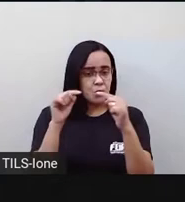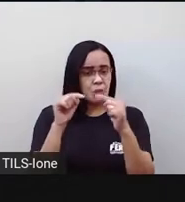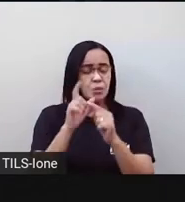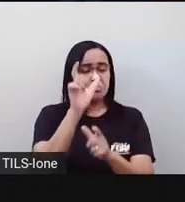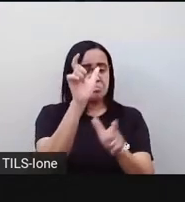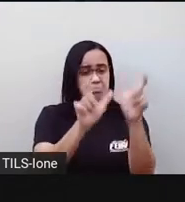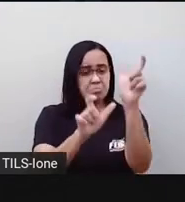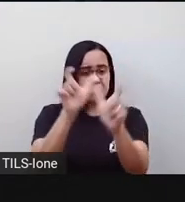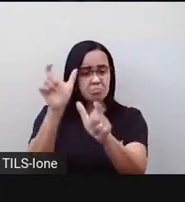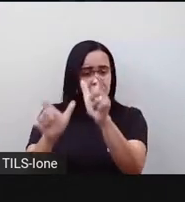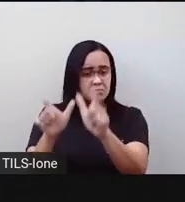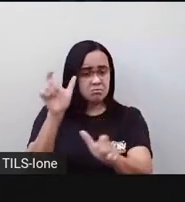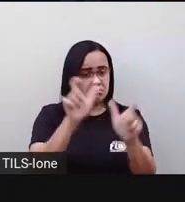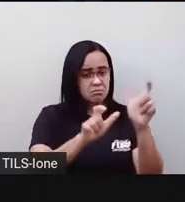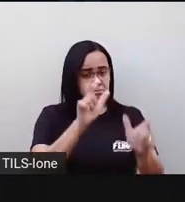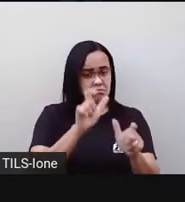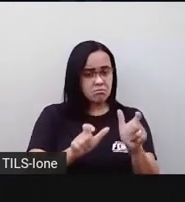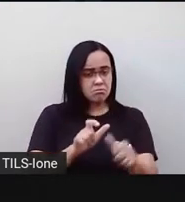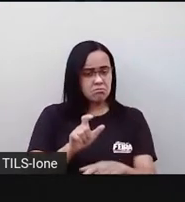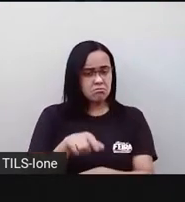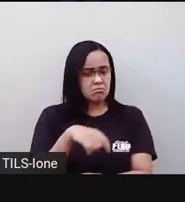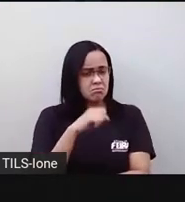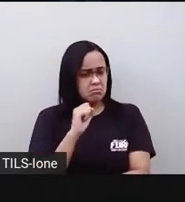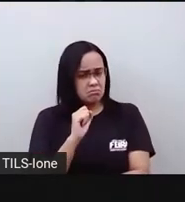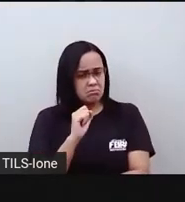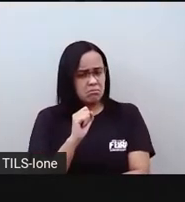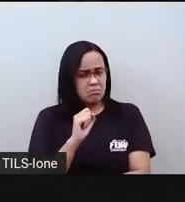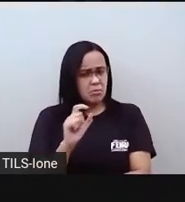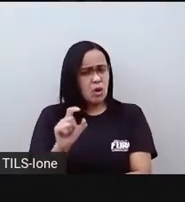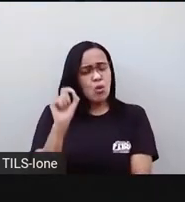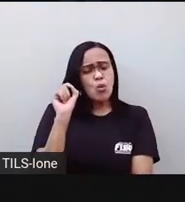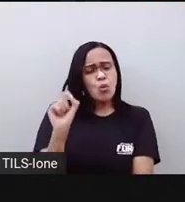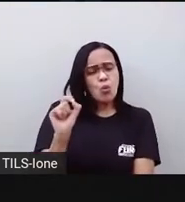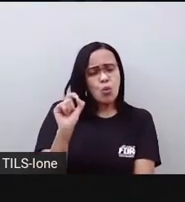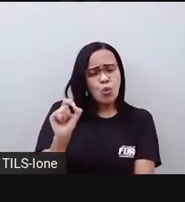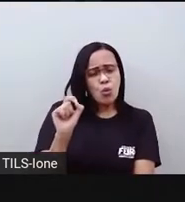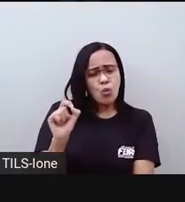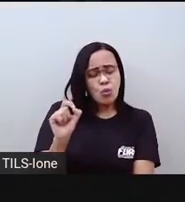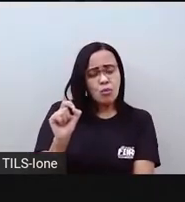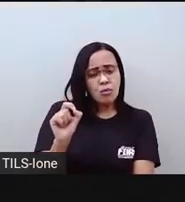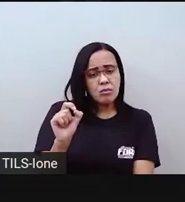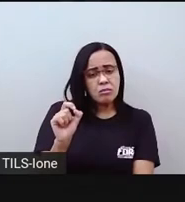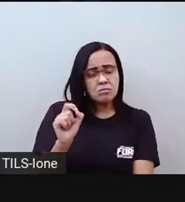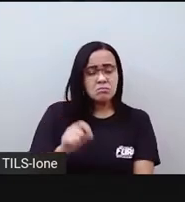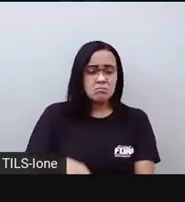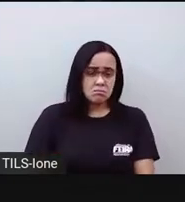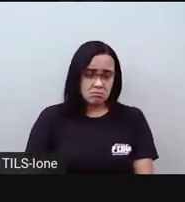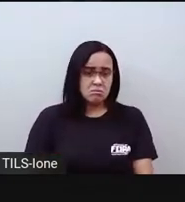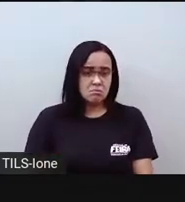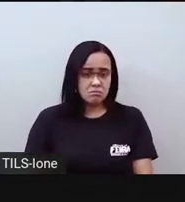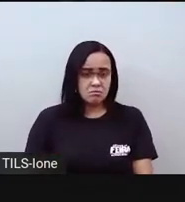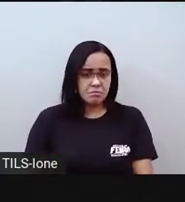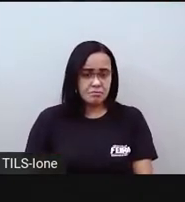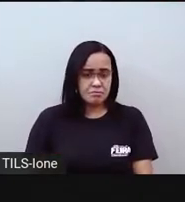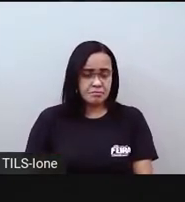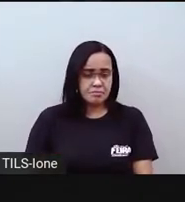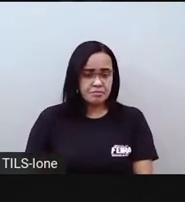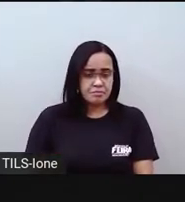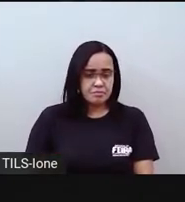who é quem? Então, quem será